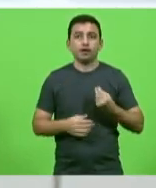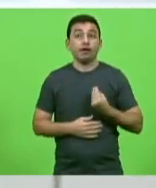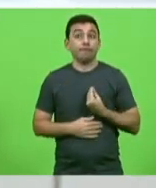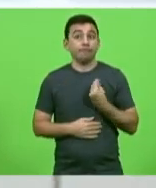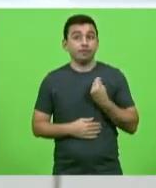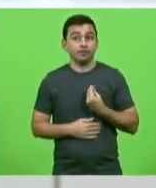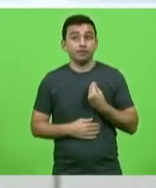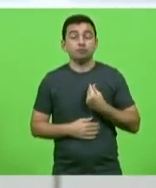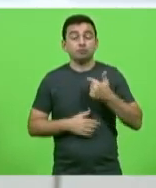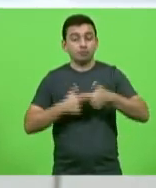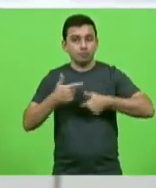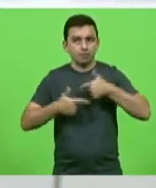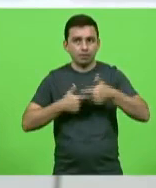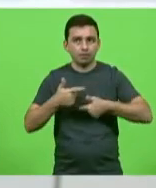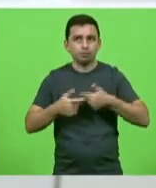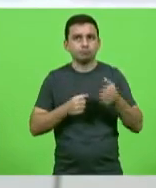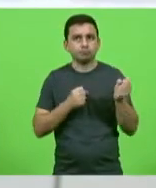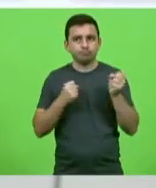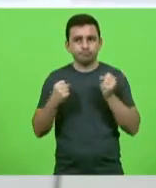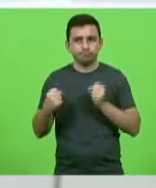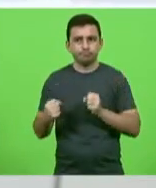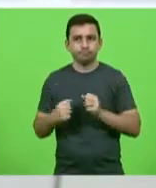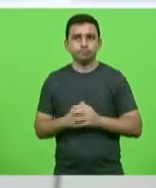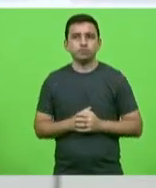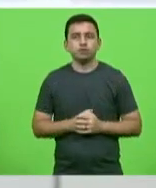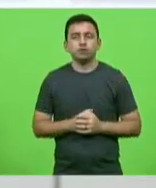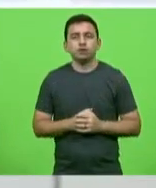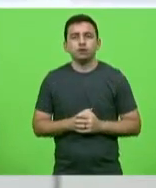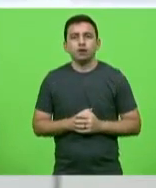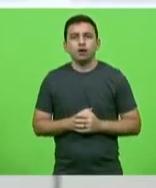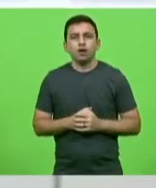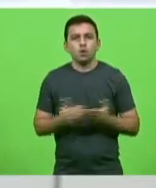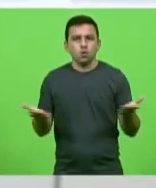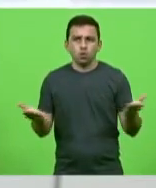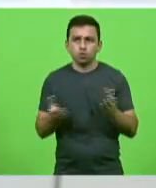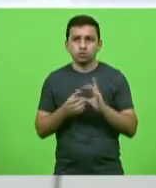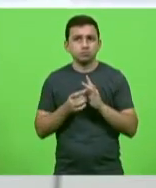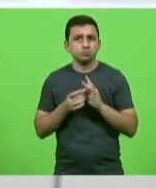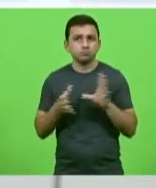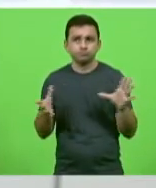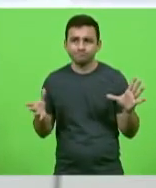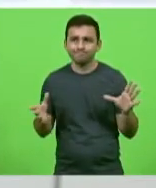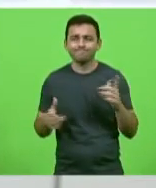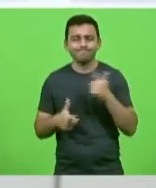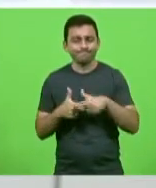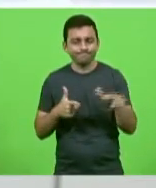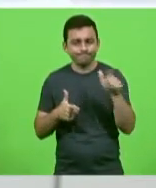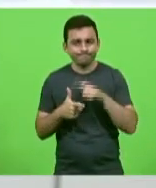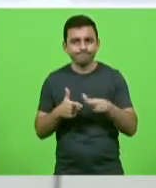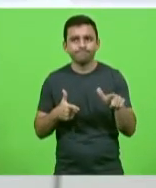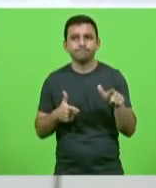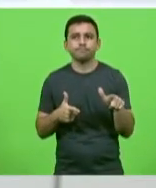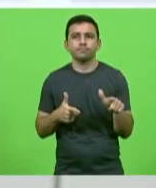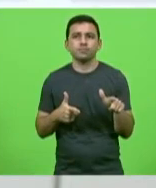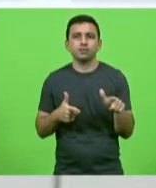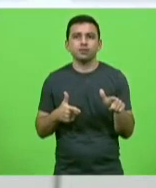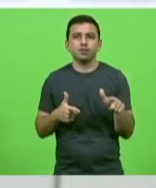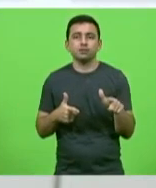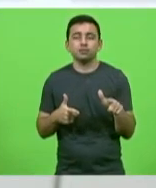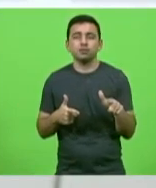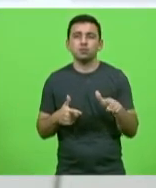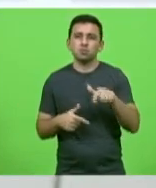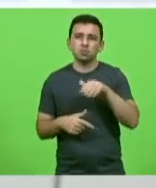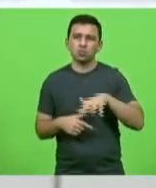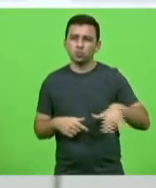Ativa do poder e hoje a democracia está em crise e assim está em grande